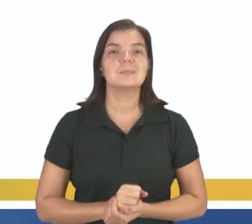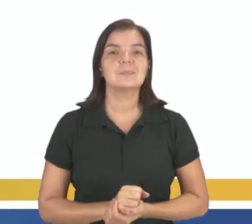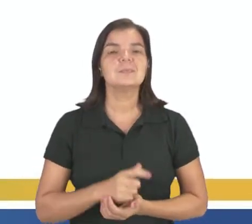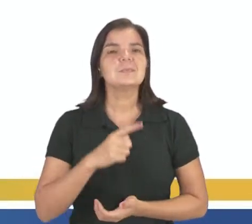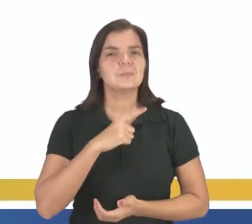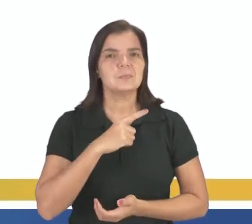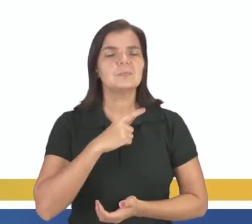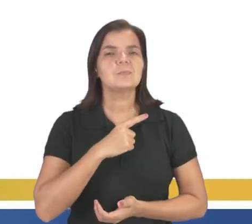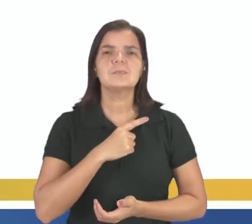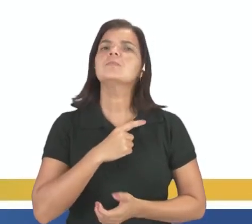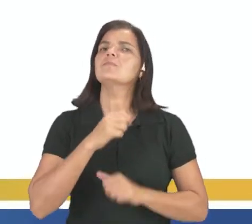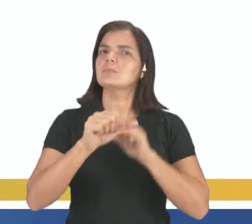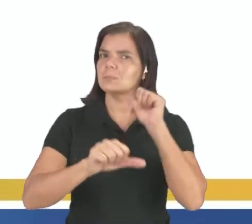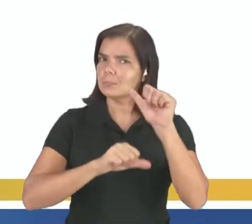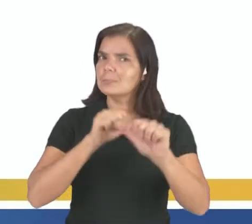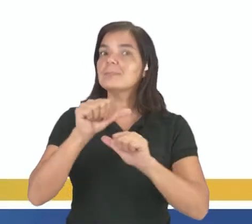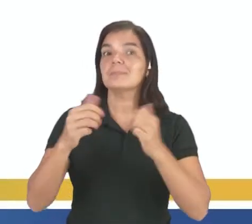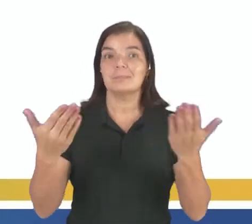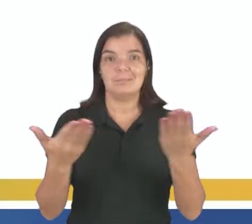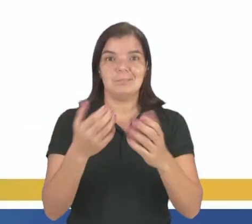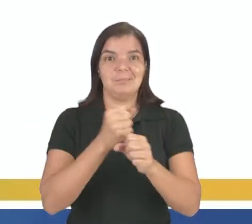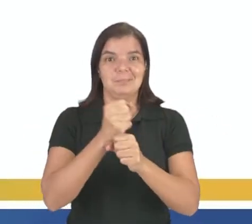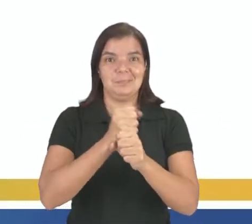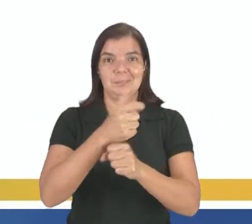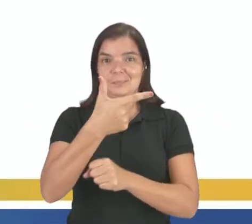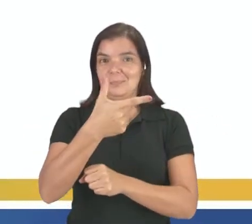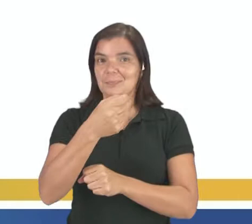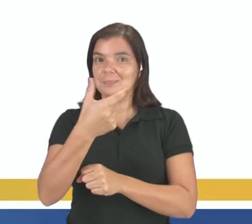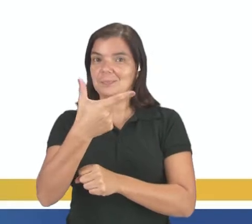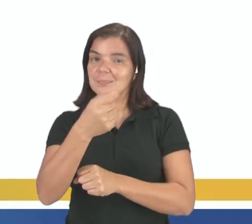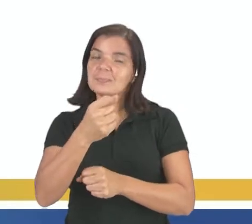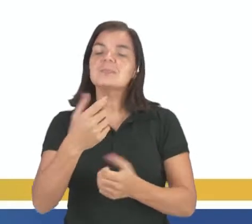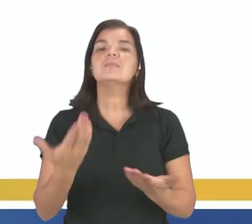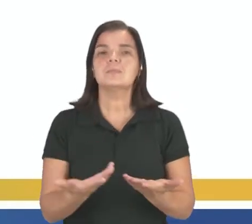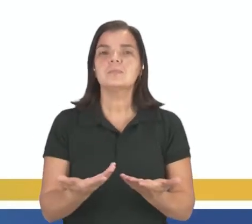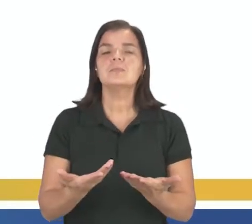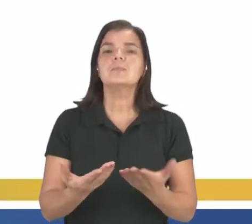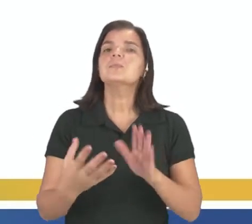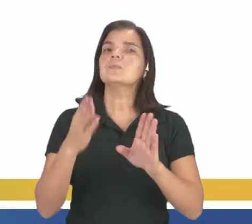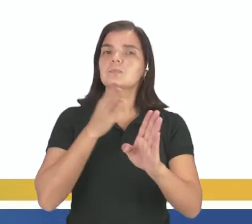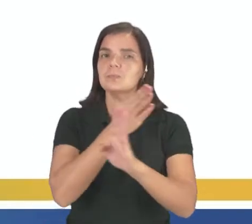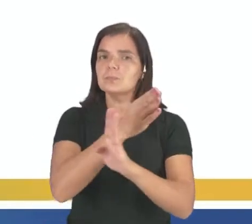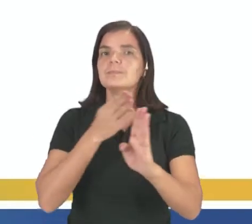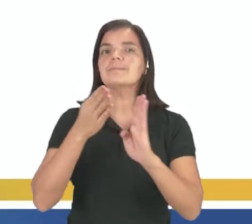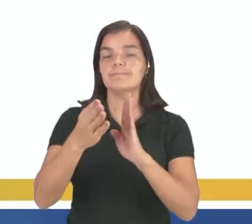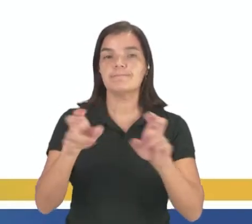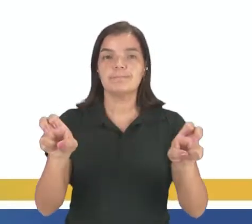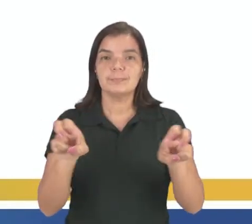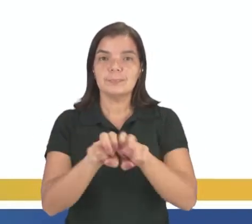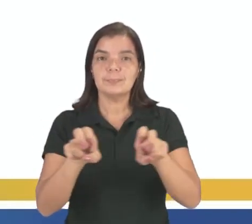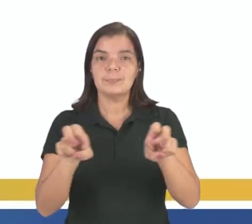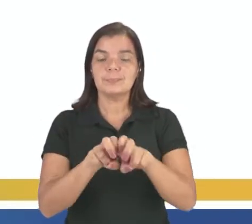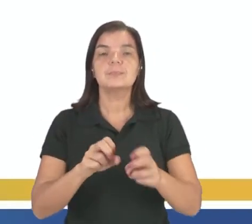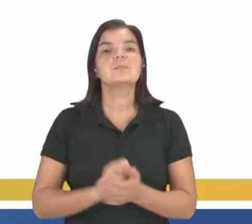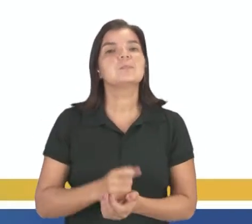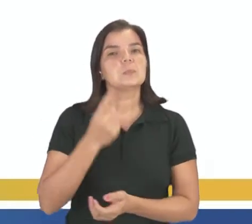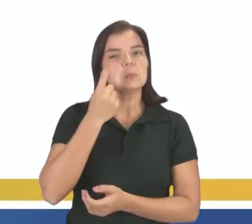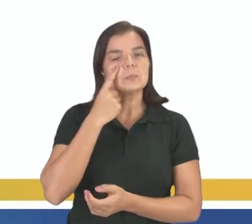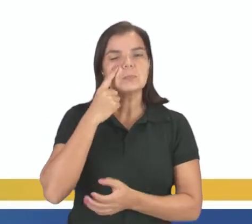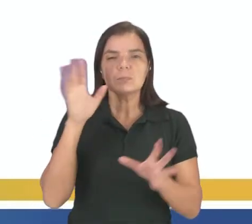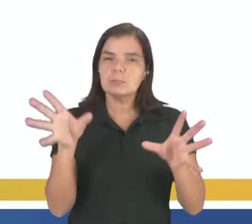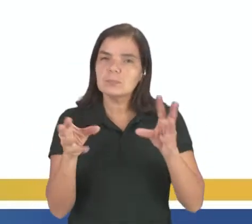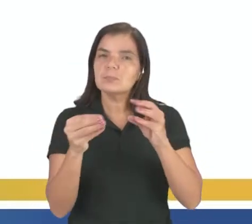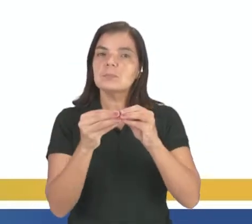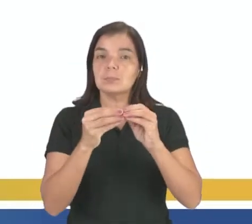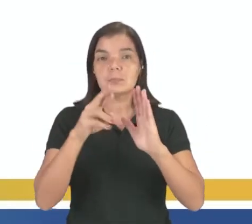tá bom e quando eu voltar então volta direto no slide isso vamos começar aqui a